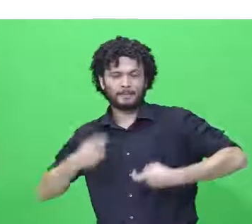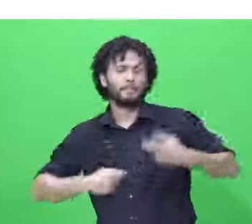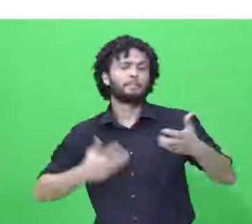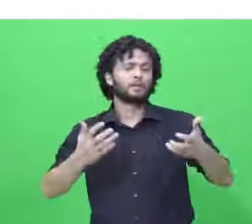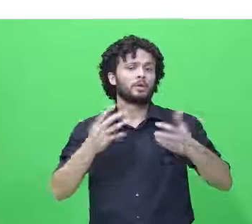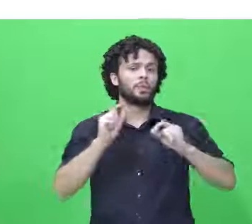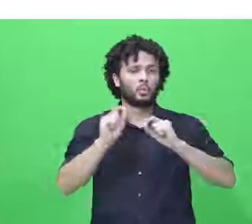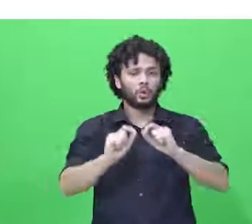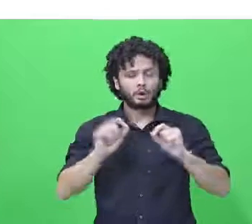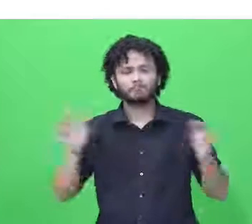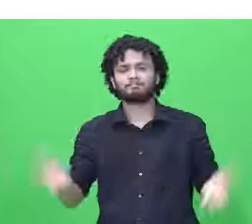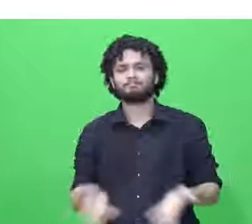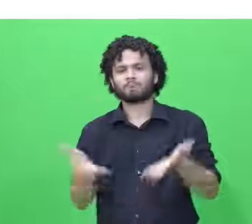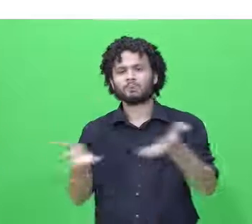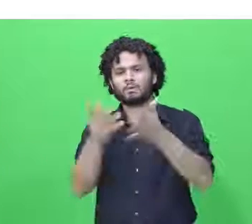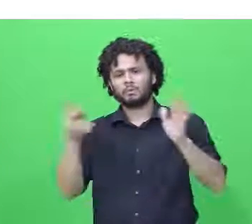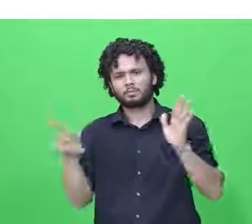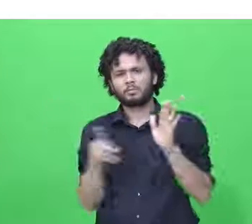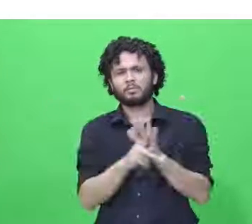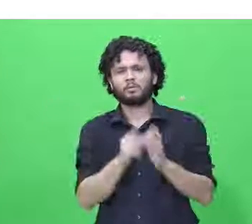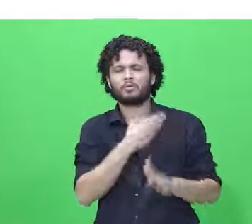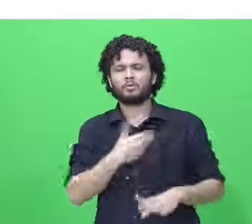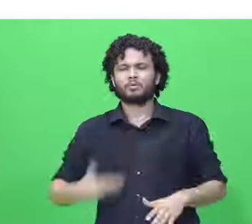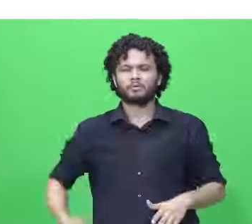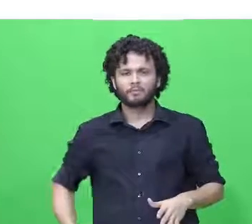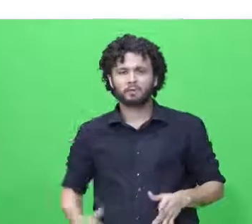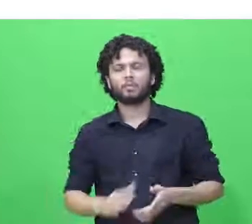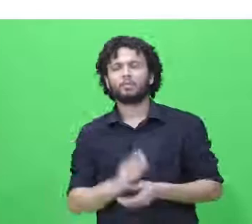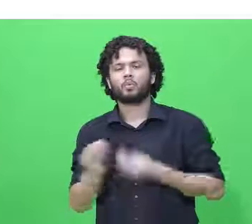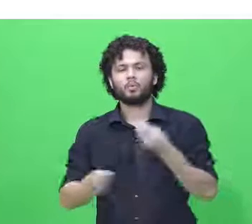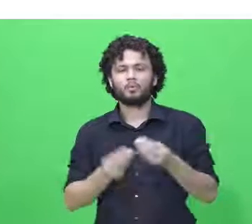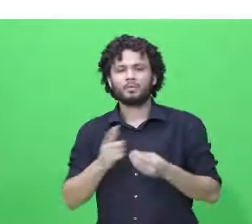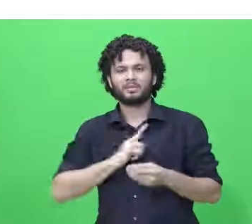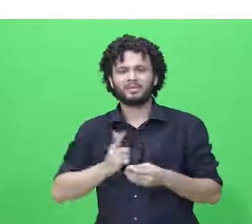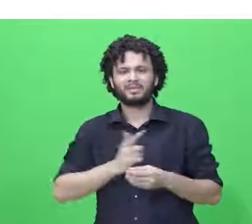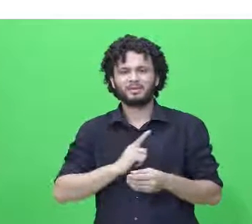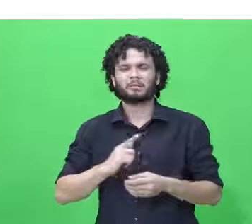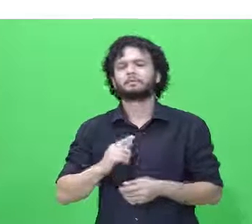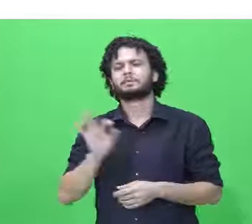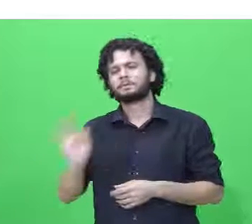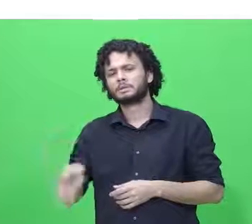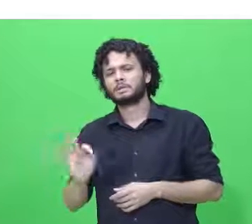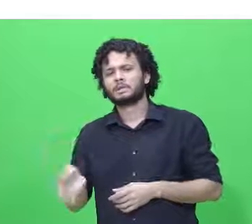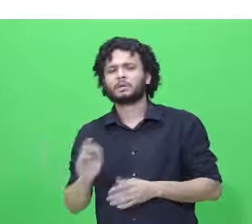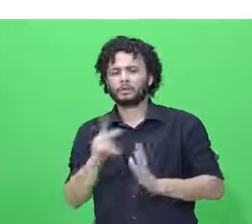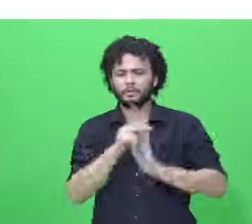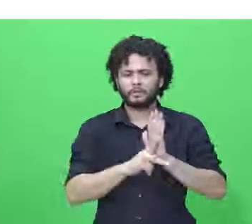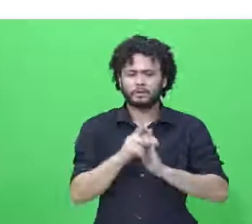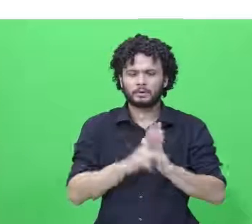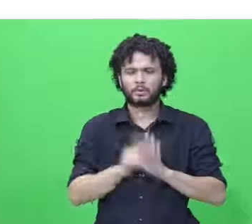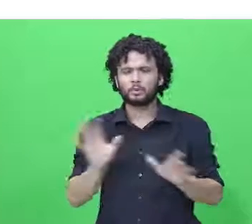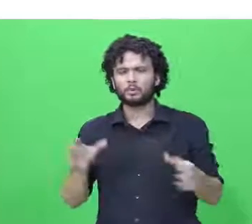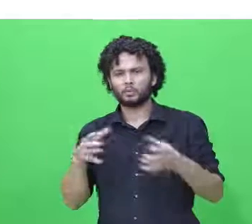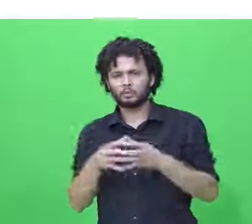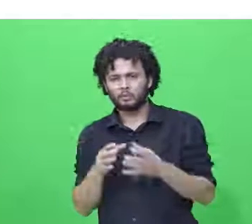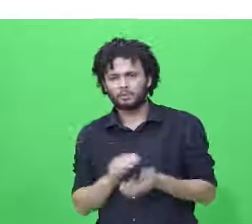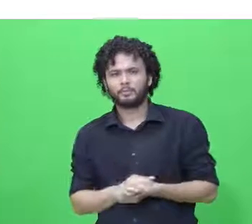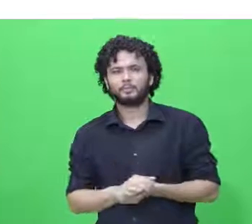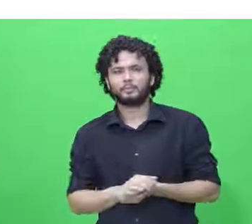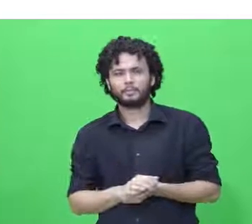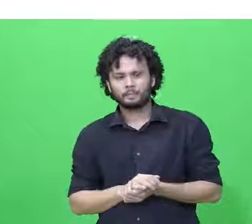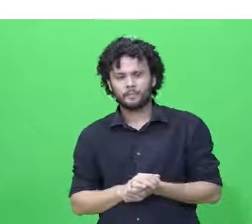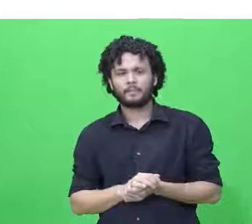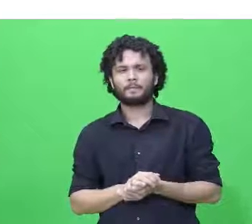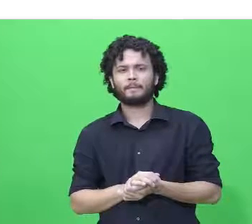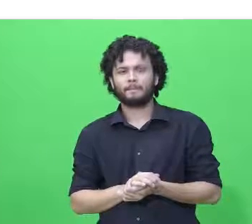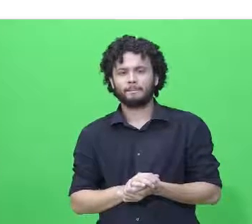promover uma ação enérgica junto ao governo no sentido de contrapor medidas decisivas aos planos comunistas e seus